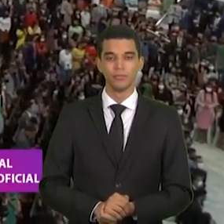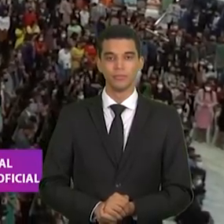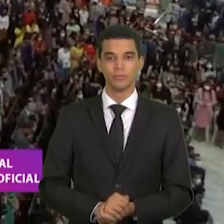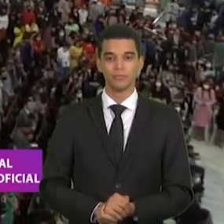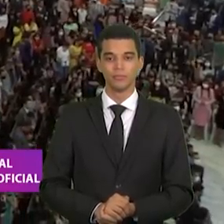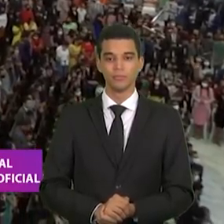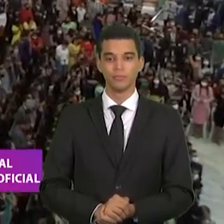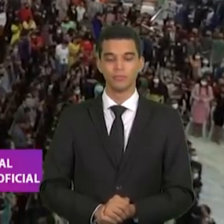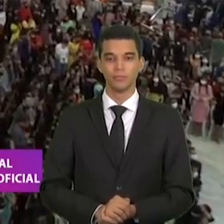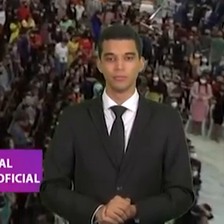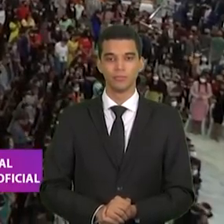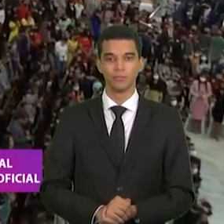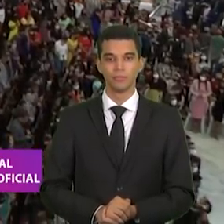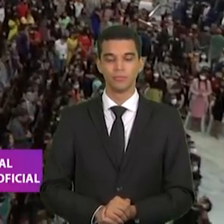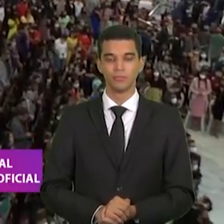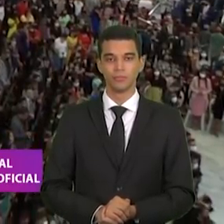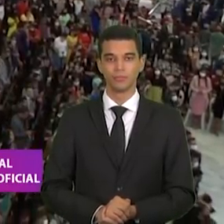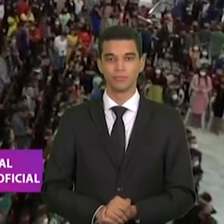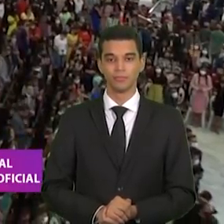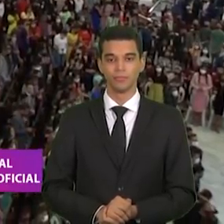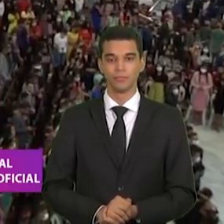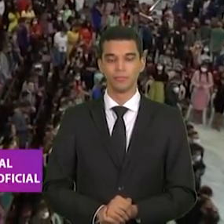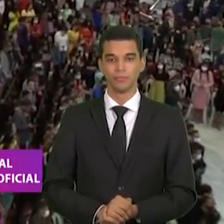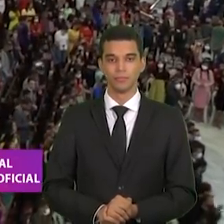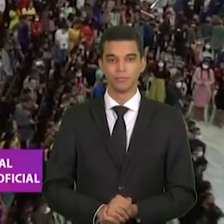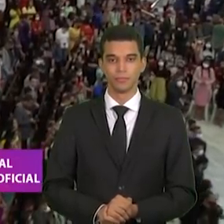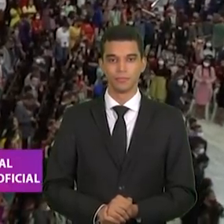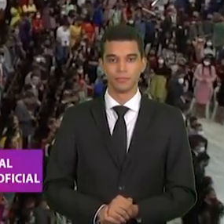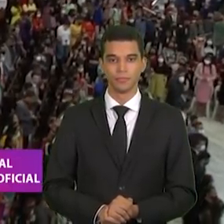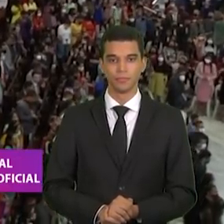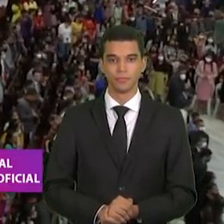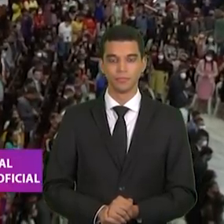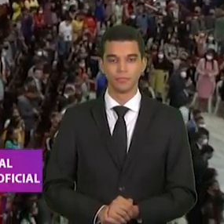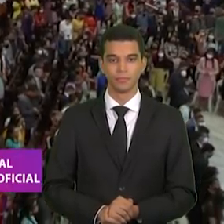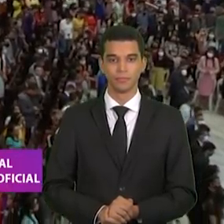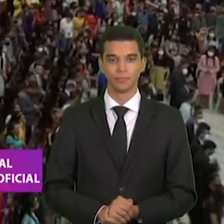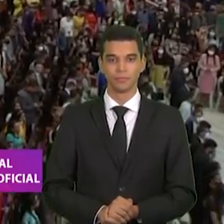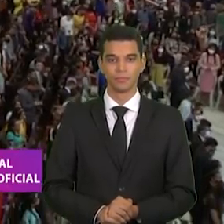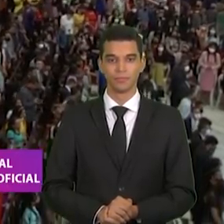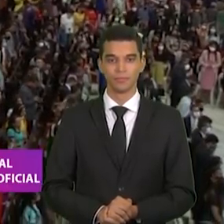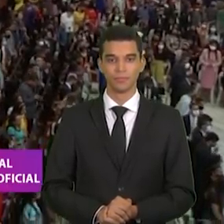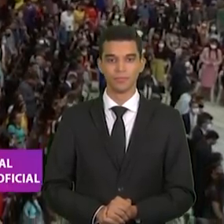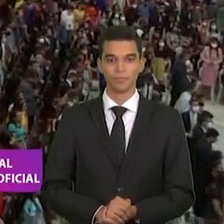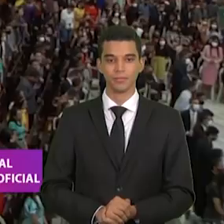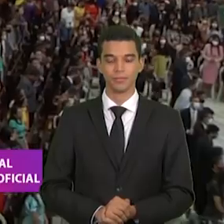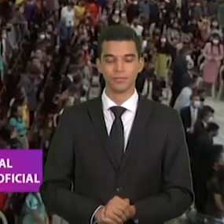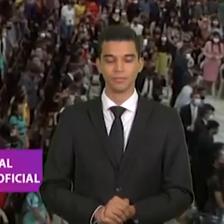Pela